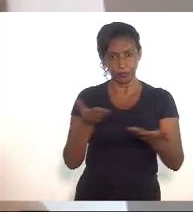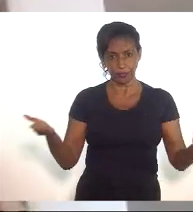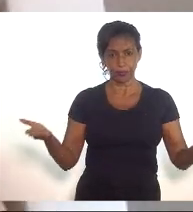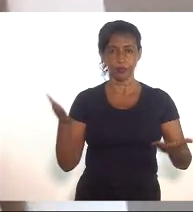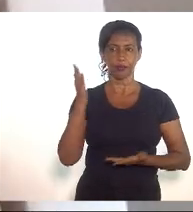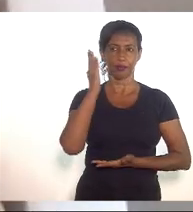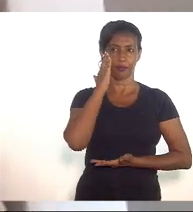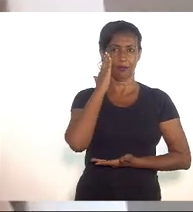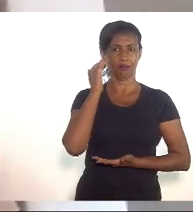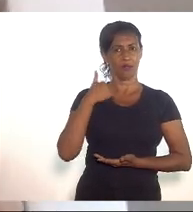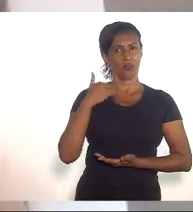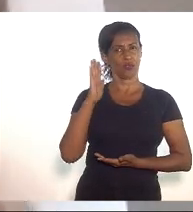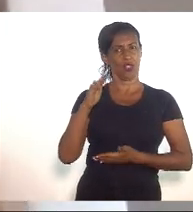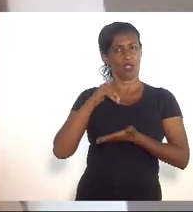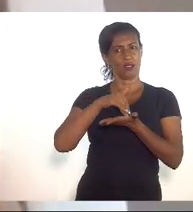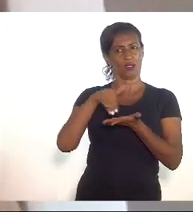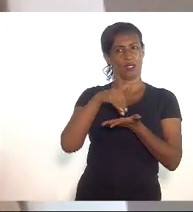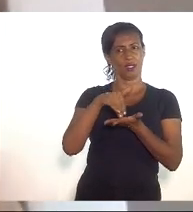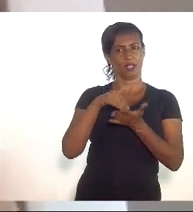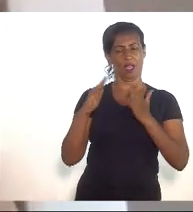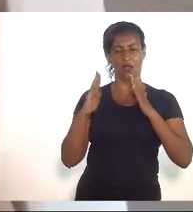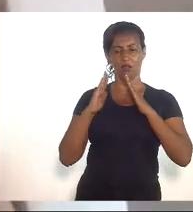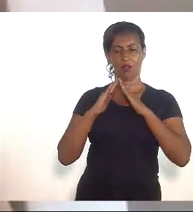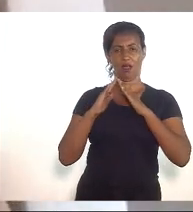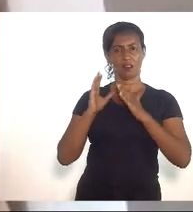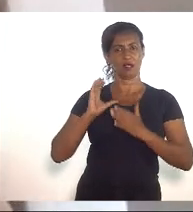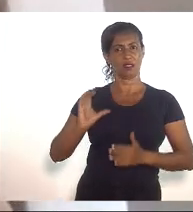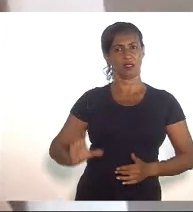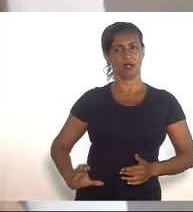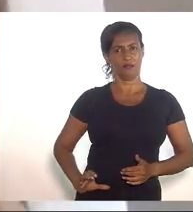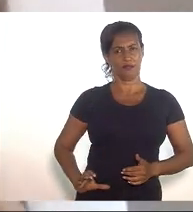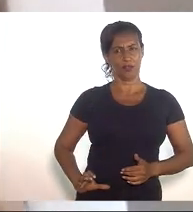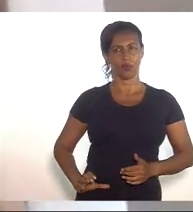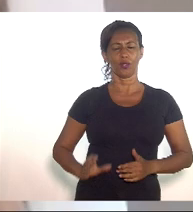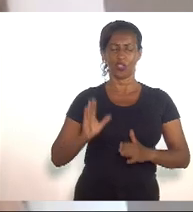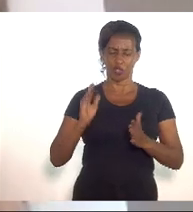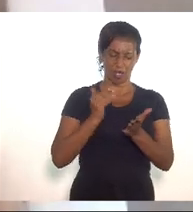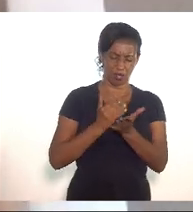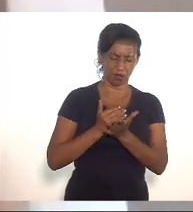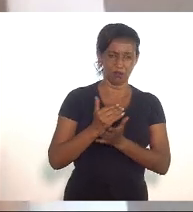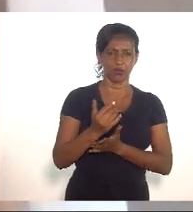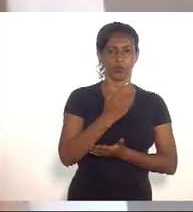Eu fui secretário da Casa Civil e me deparei no início do governo